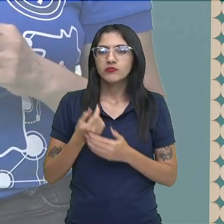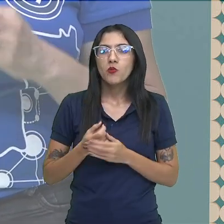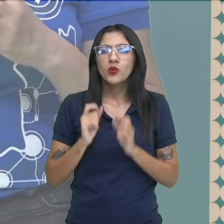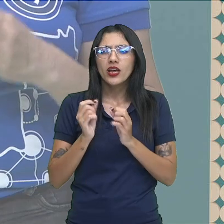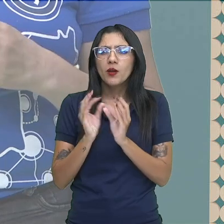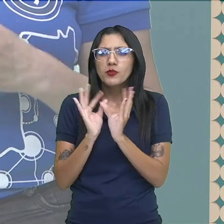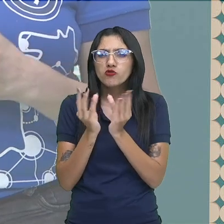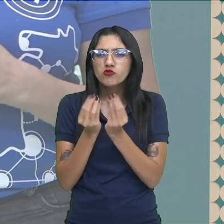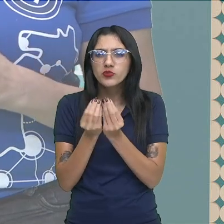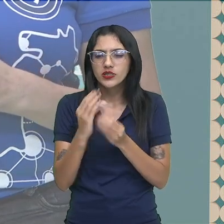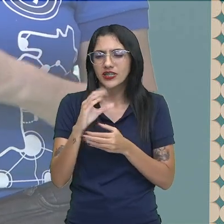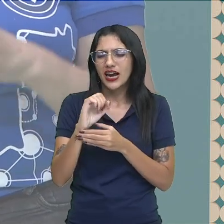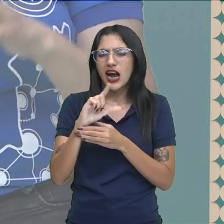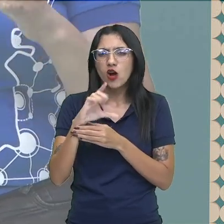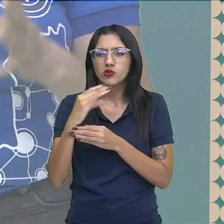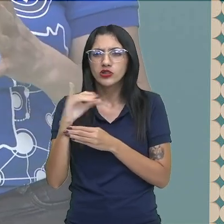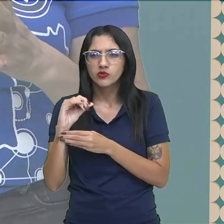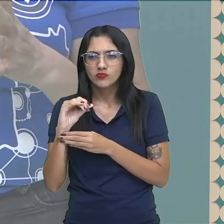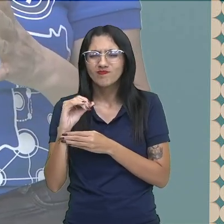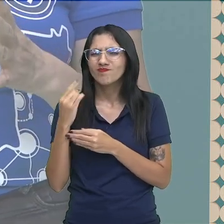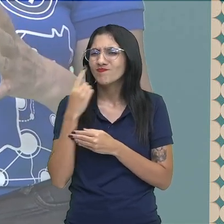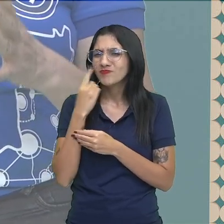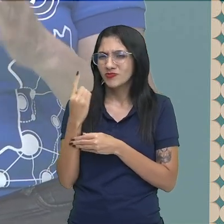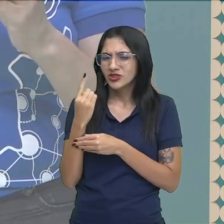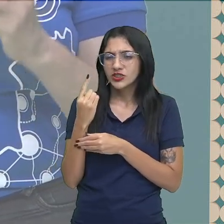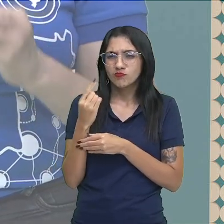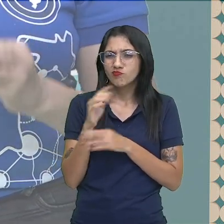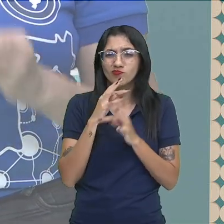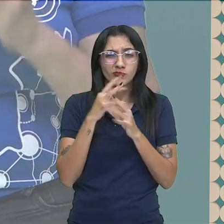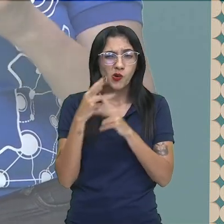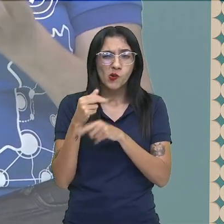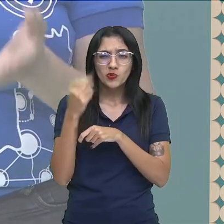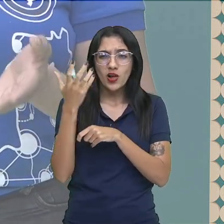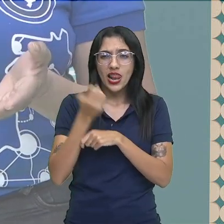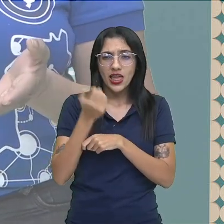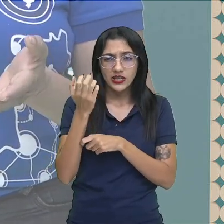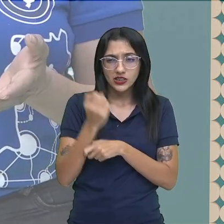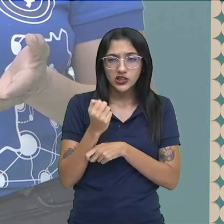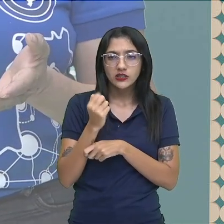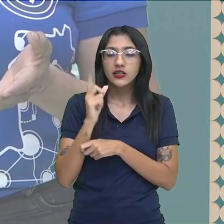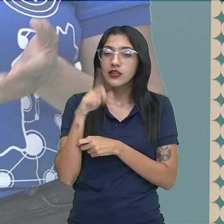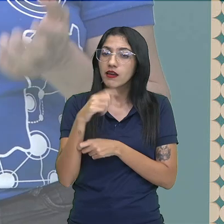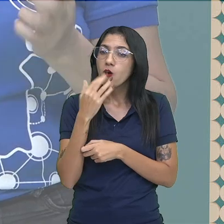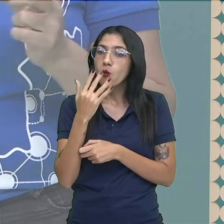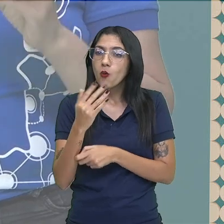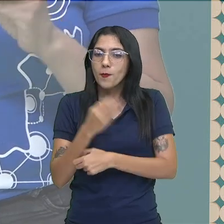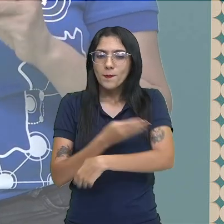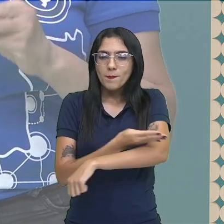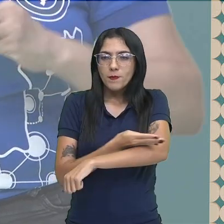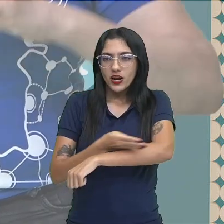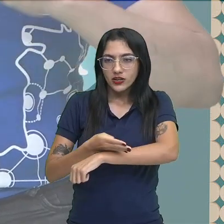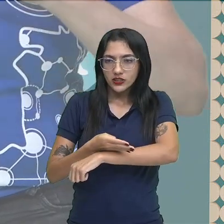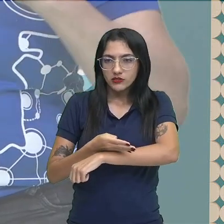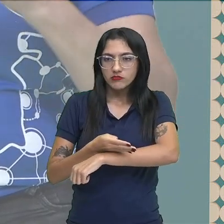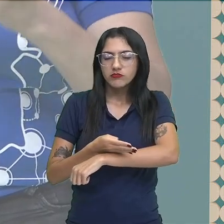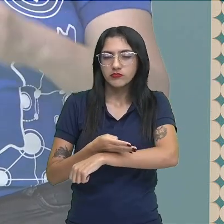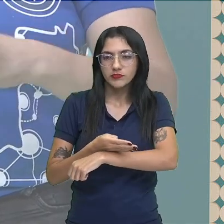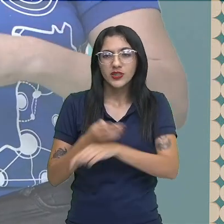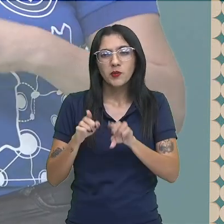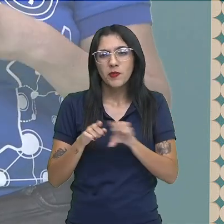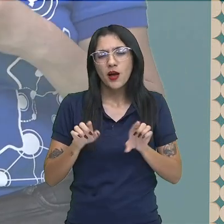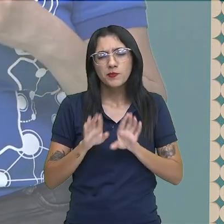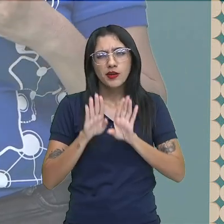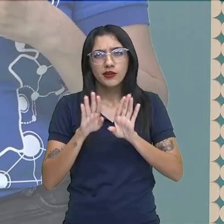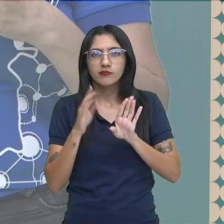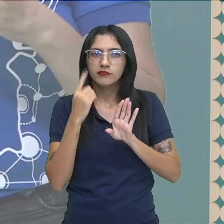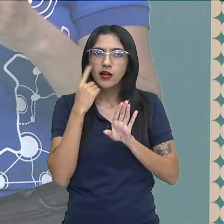de dizer que o leite que é branco, todo leite, né? O leite é branco. Então, mas a pessoa, né,